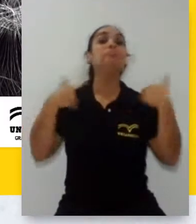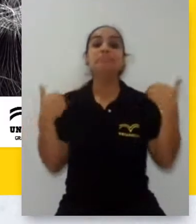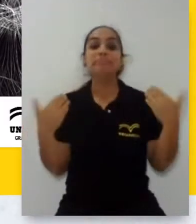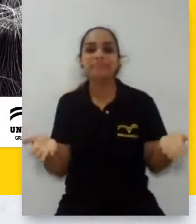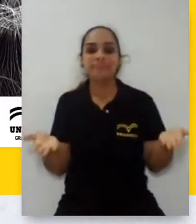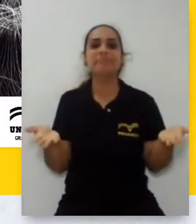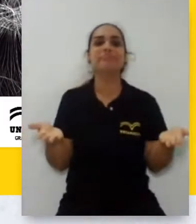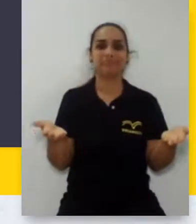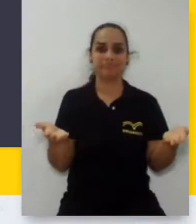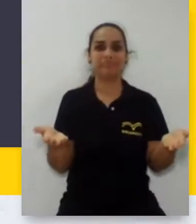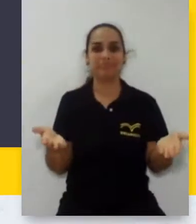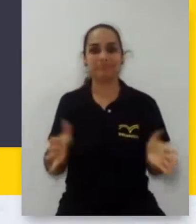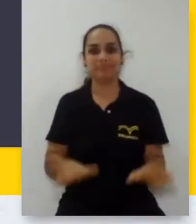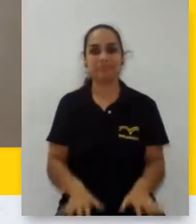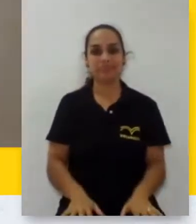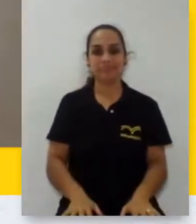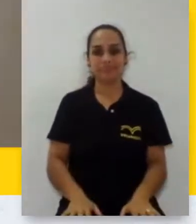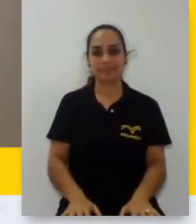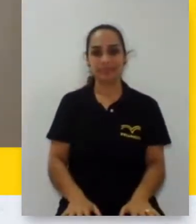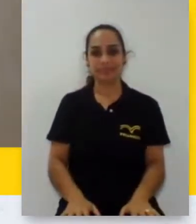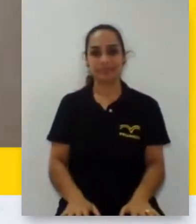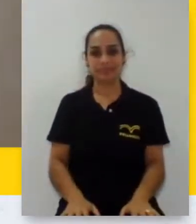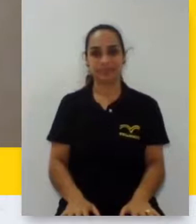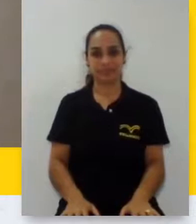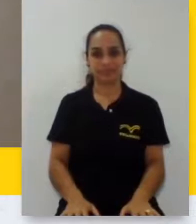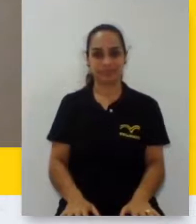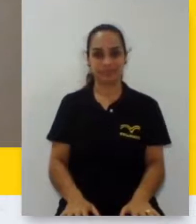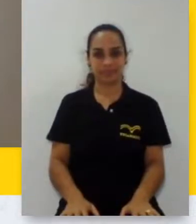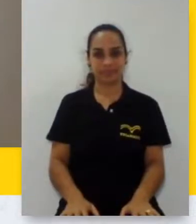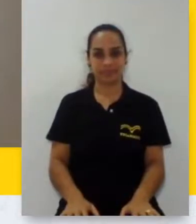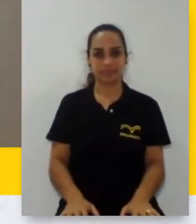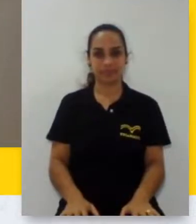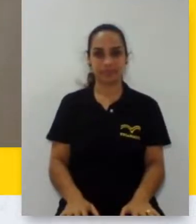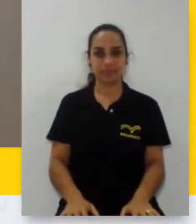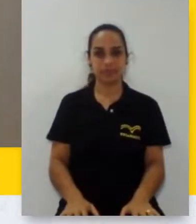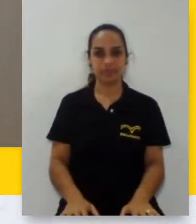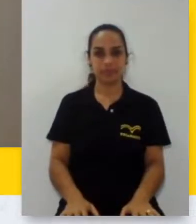colocou. Sim, professor.